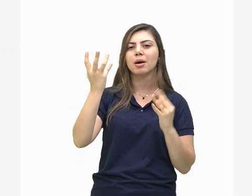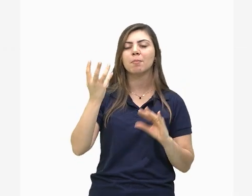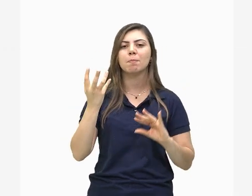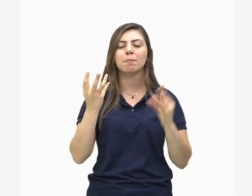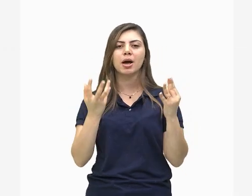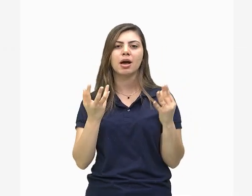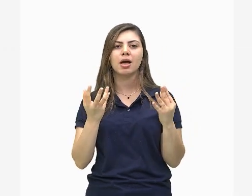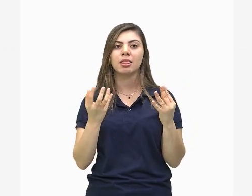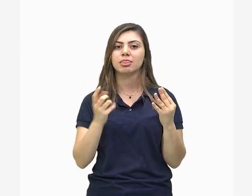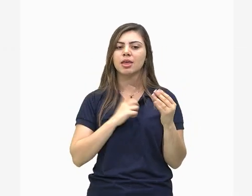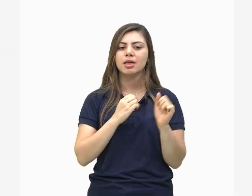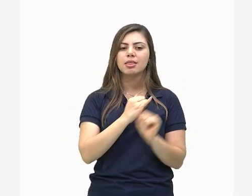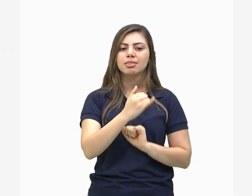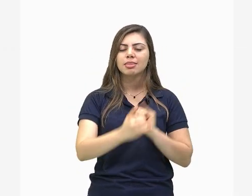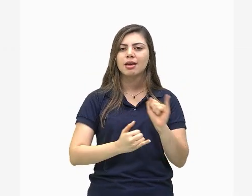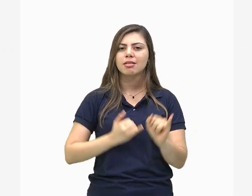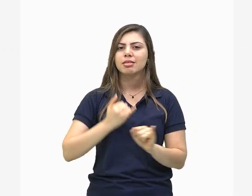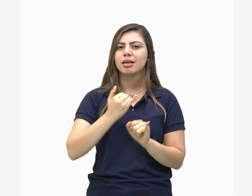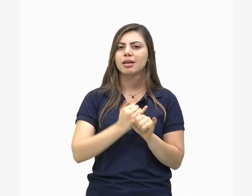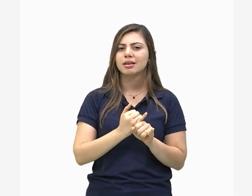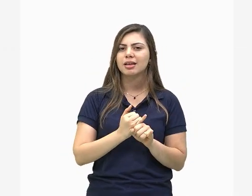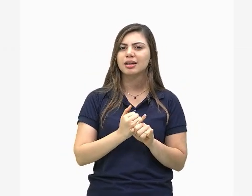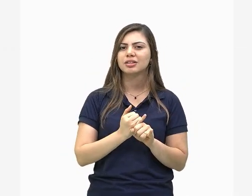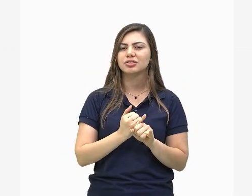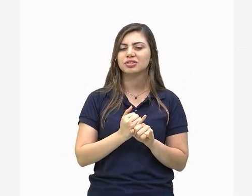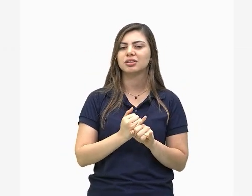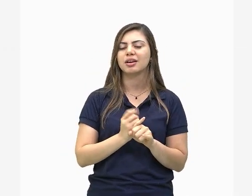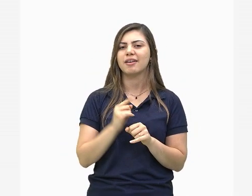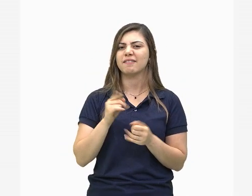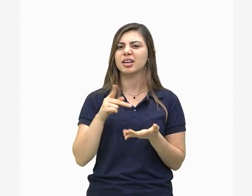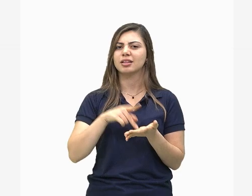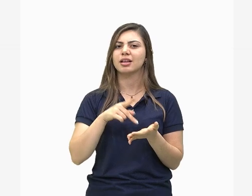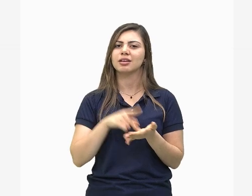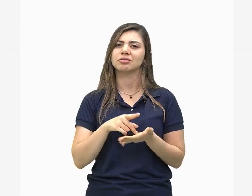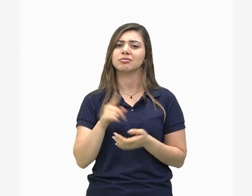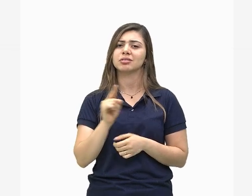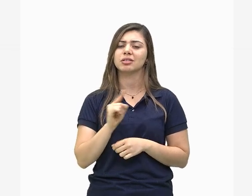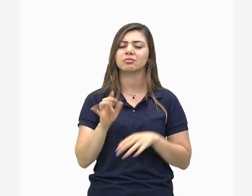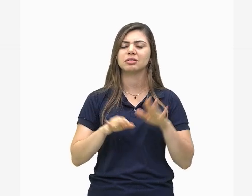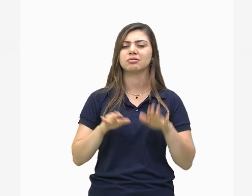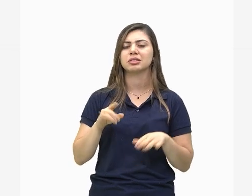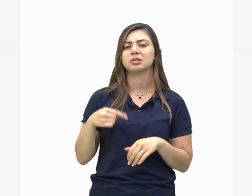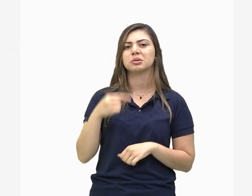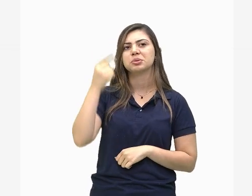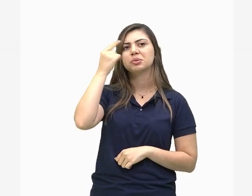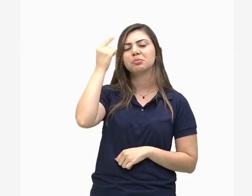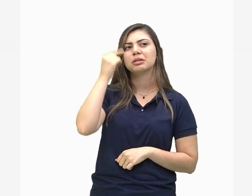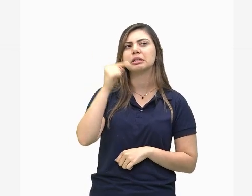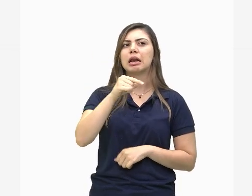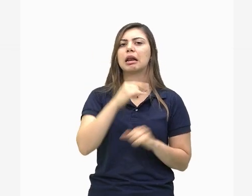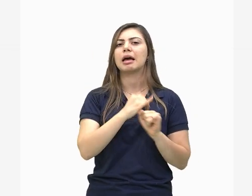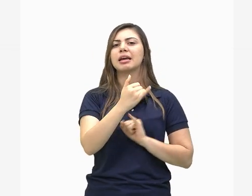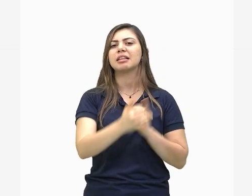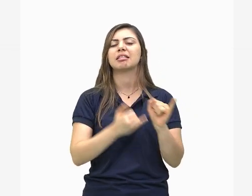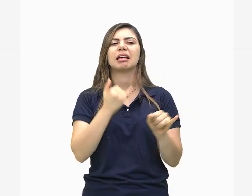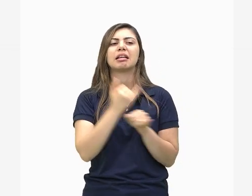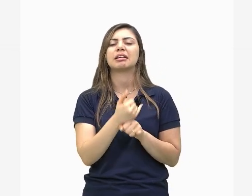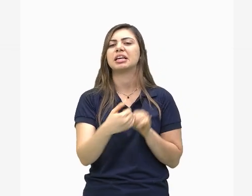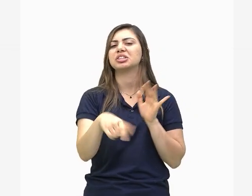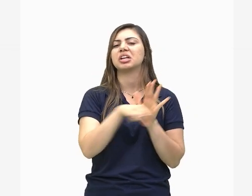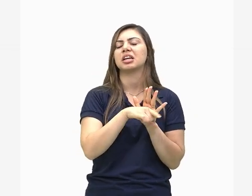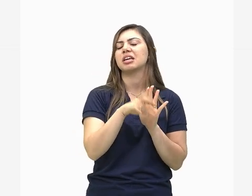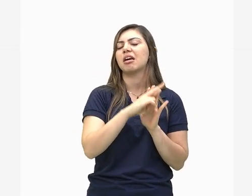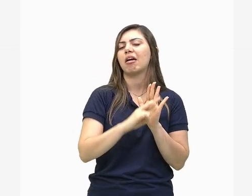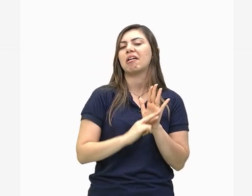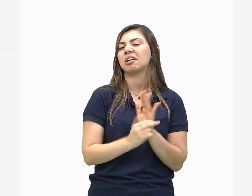meios digitais, eles são válidos. Às vezes tem gente que pensa que a internet é território sem lei, né? É